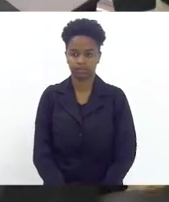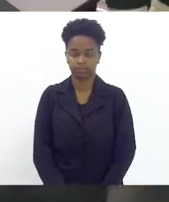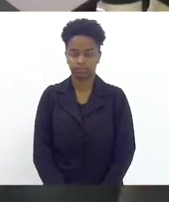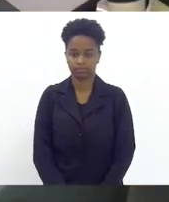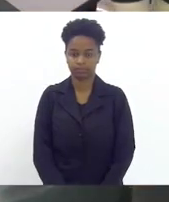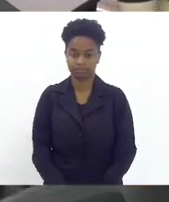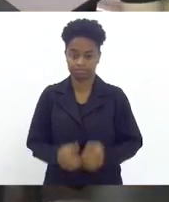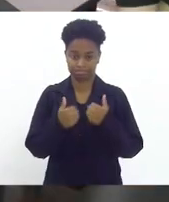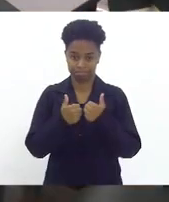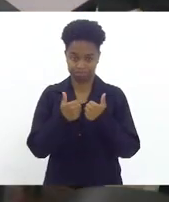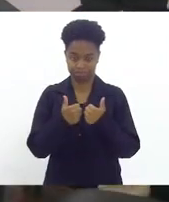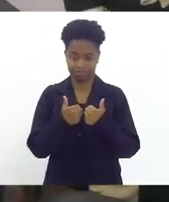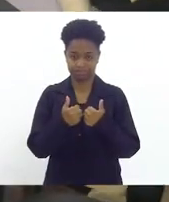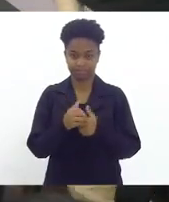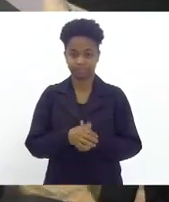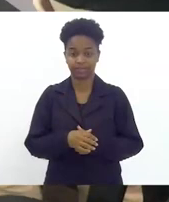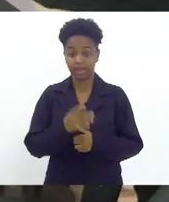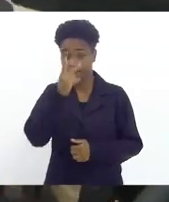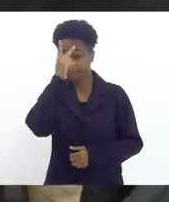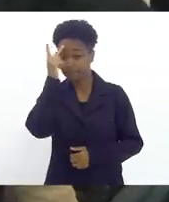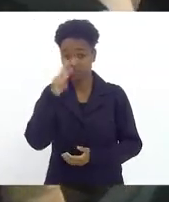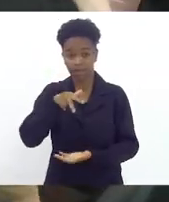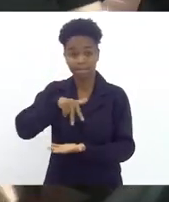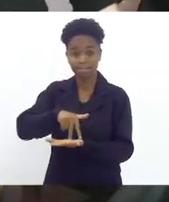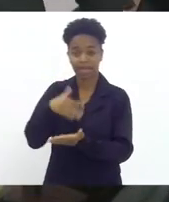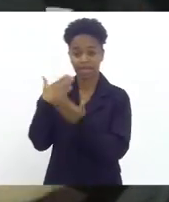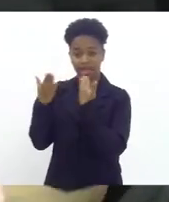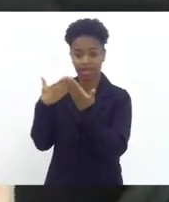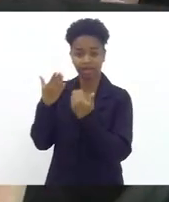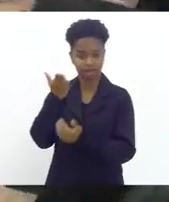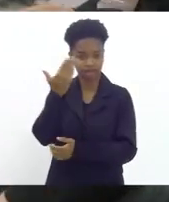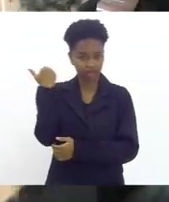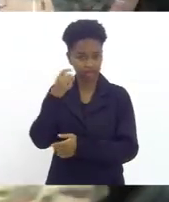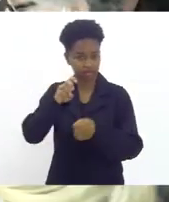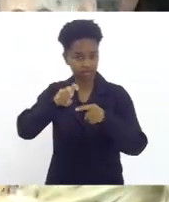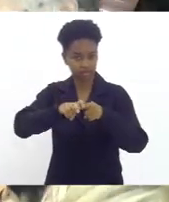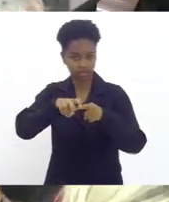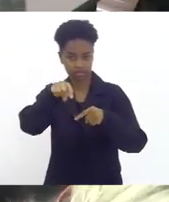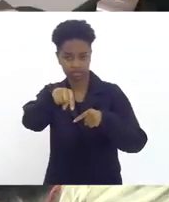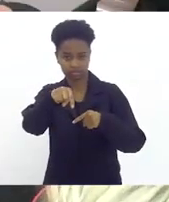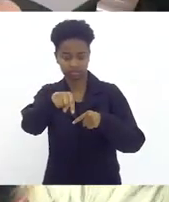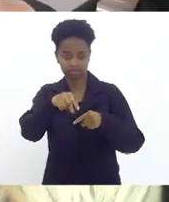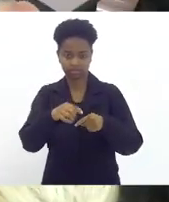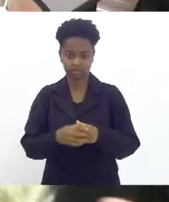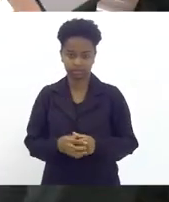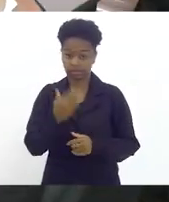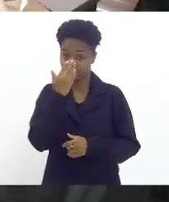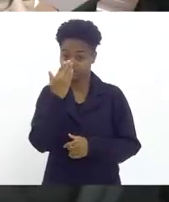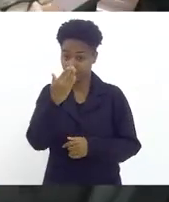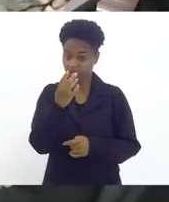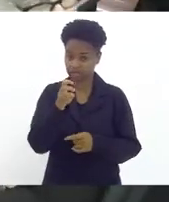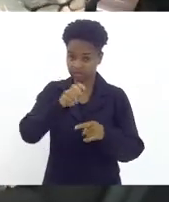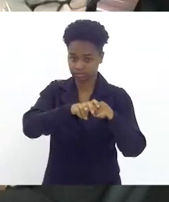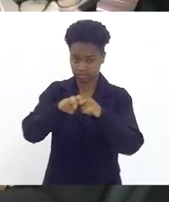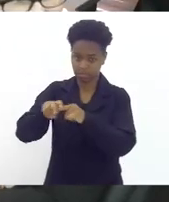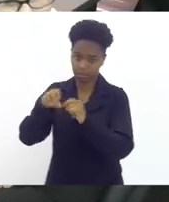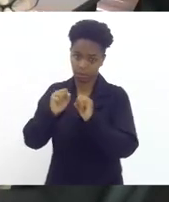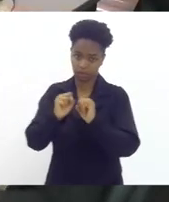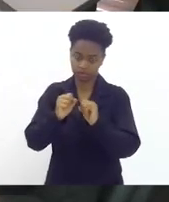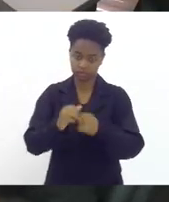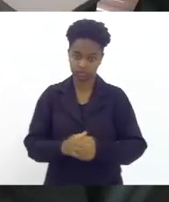muito bem pessoal que está em pé aí conversando vem aqui para frente venha para sentar aqui ocupar as bancadas